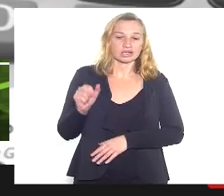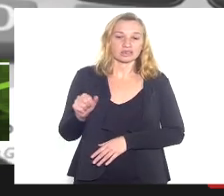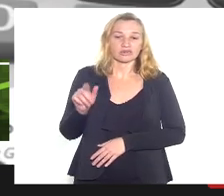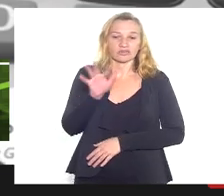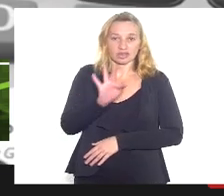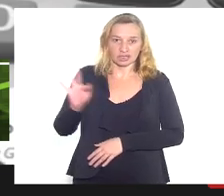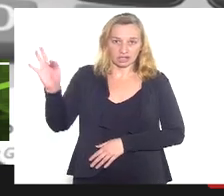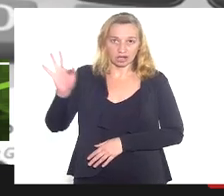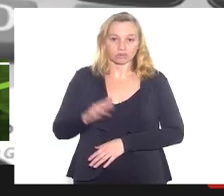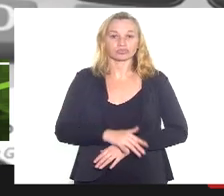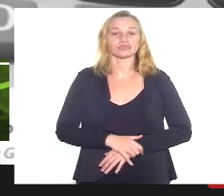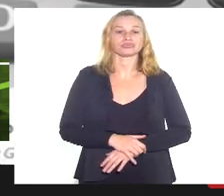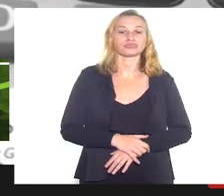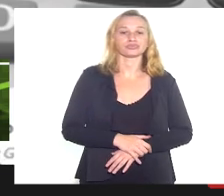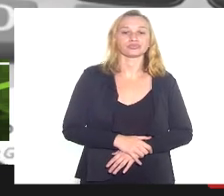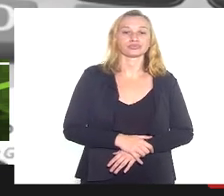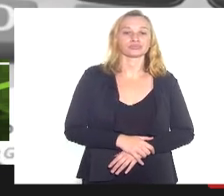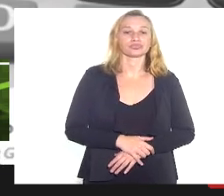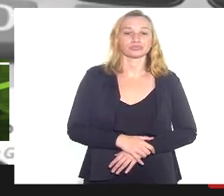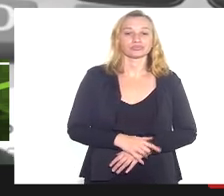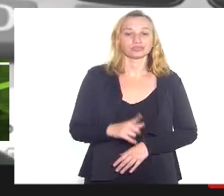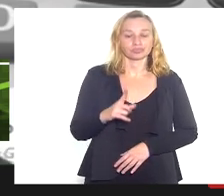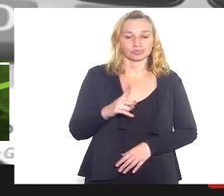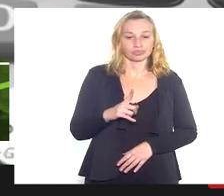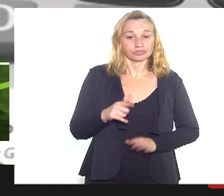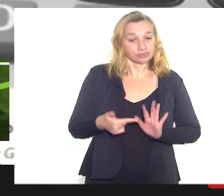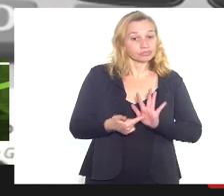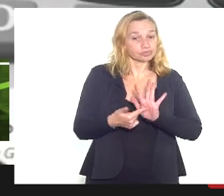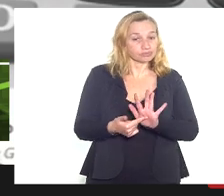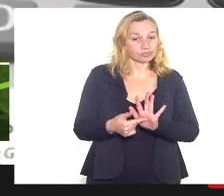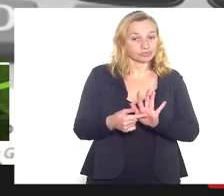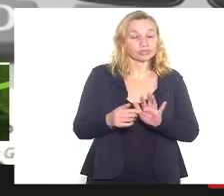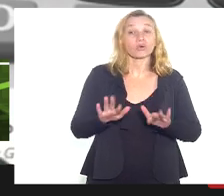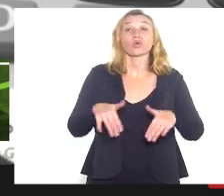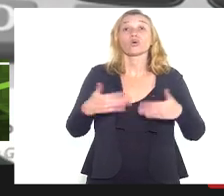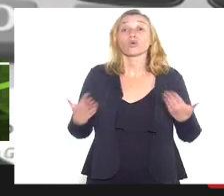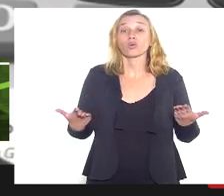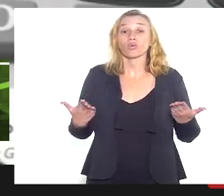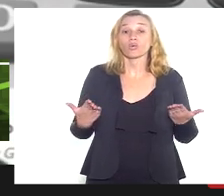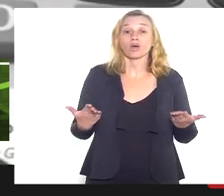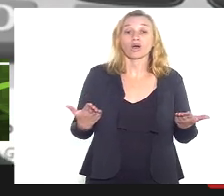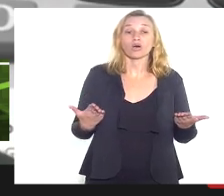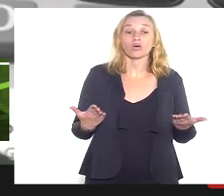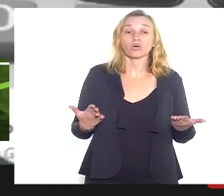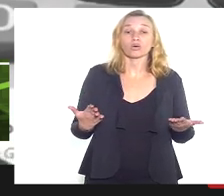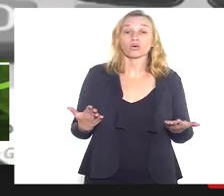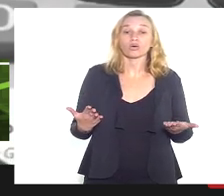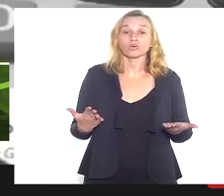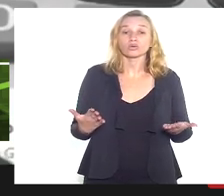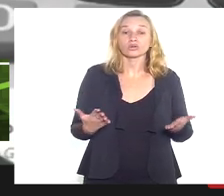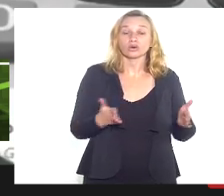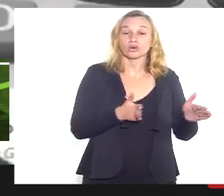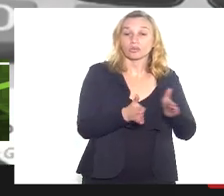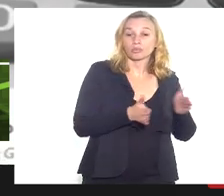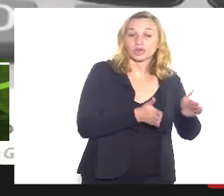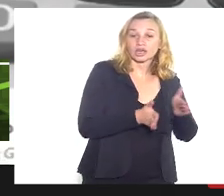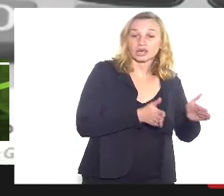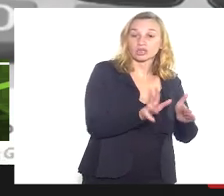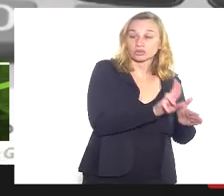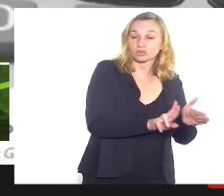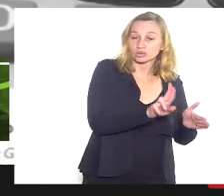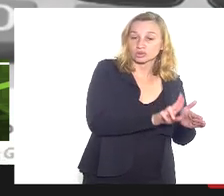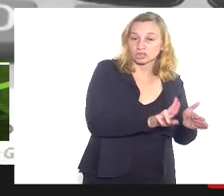Federal, que envolve e que identifica quais bens são, portanto, considerados temporários e bens